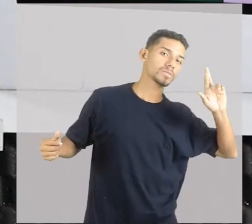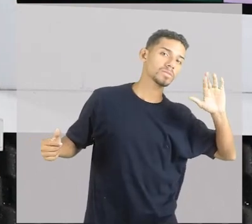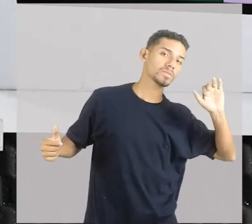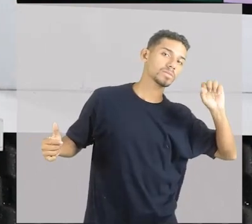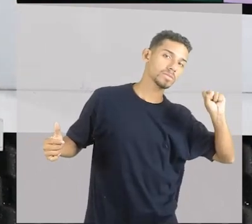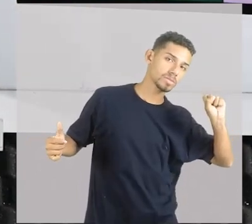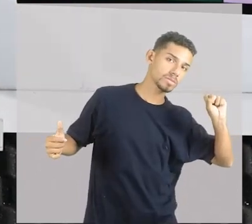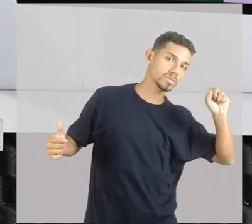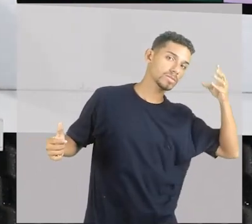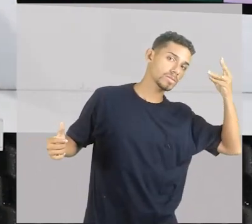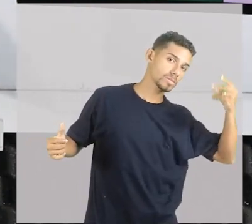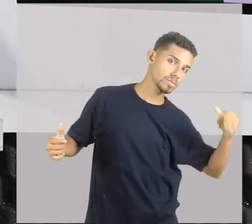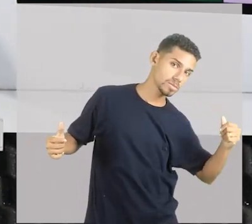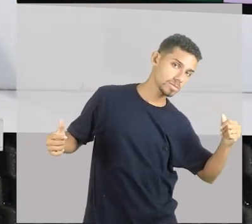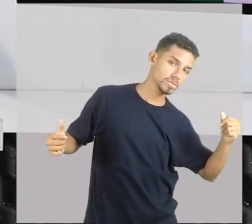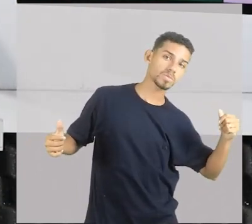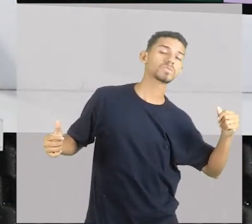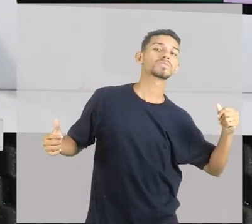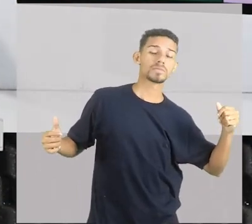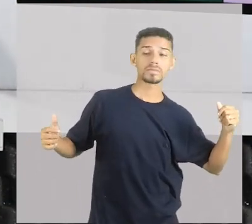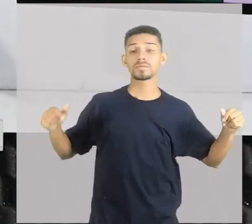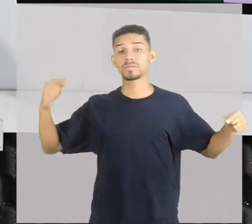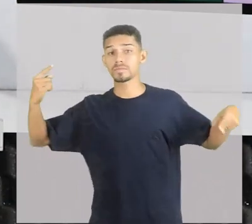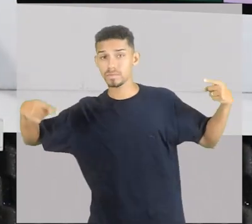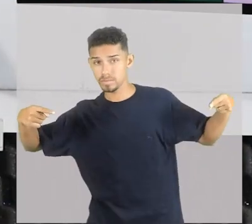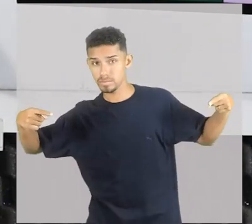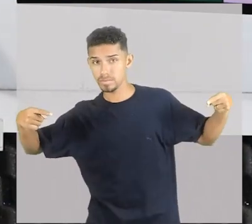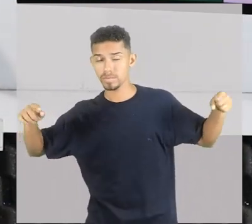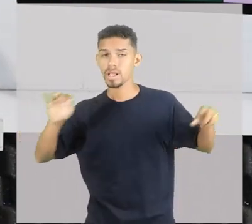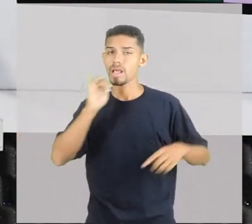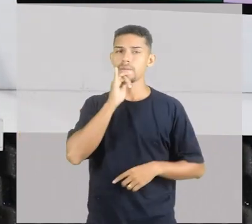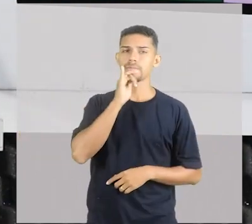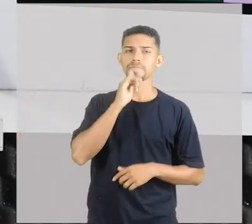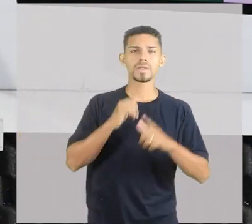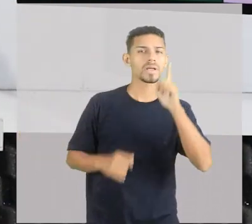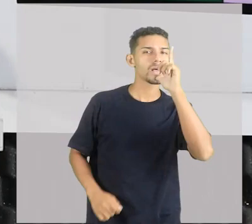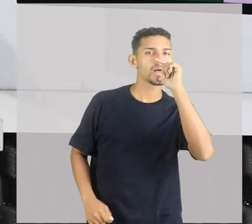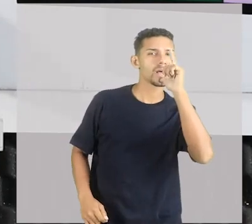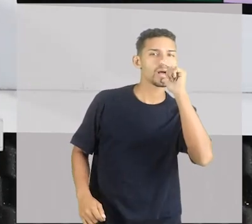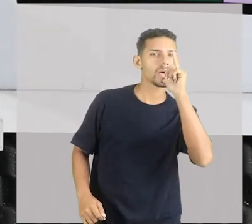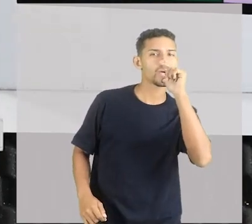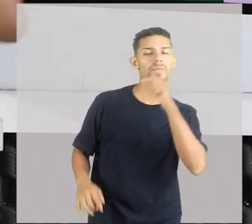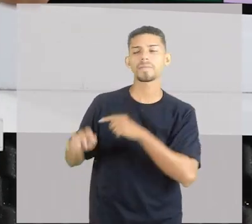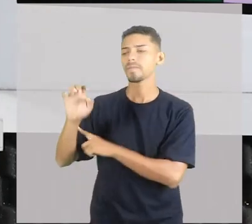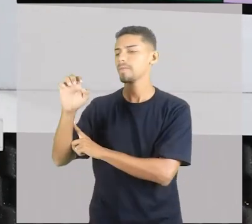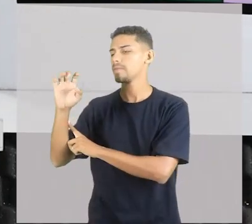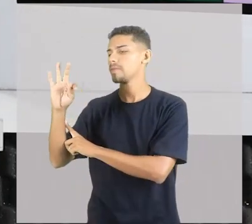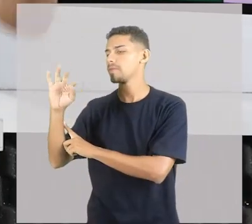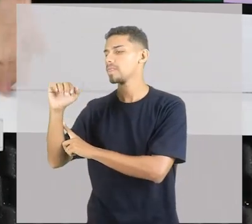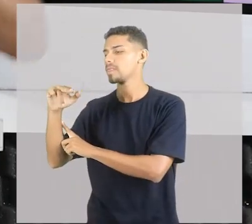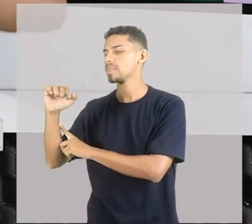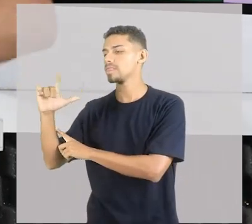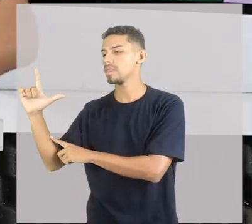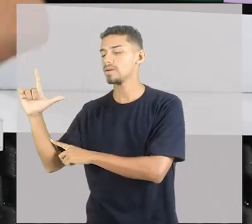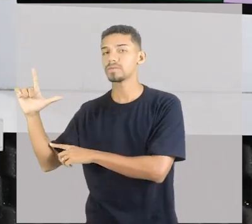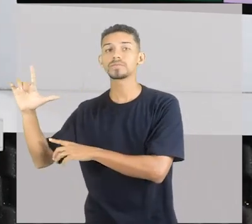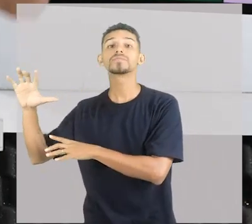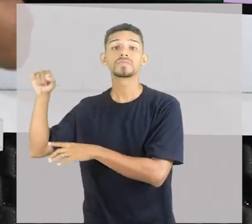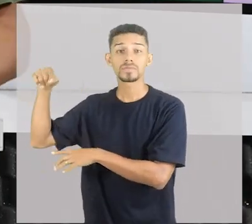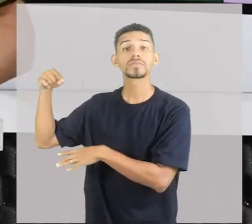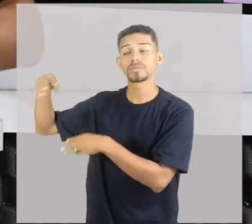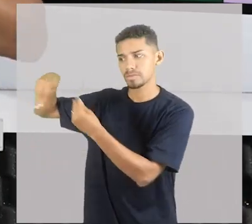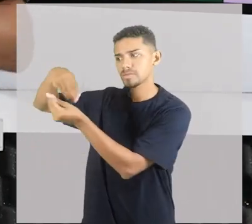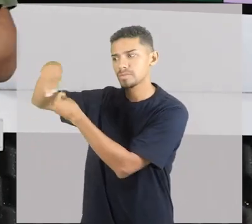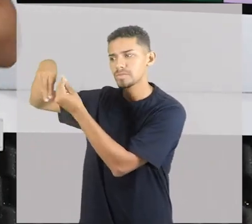e, água e etanol, tu vai ter uma mistura homogênea. E se tu pegar, por exemplo, gasolina e etanol,